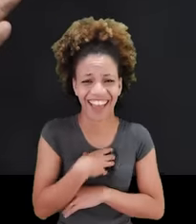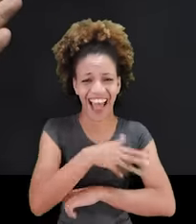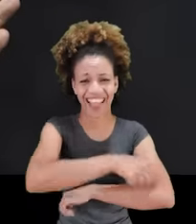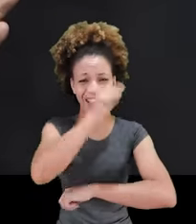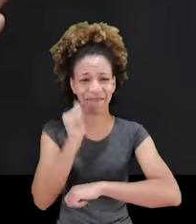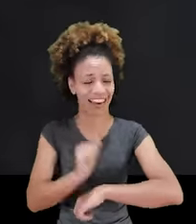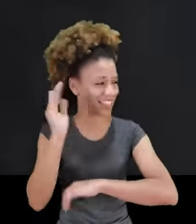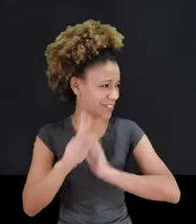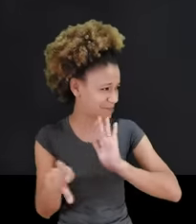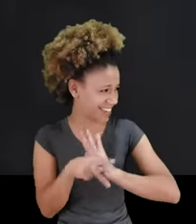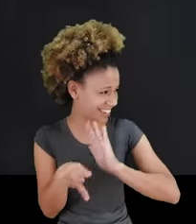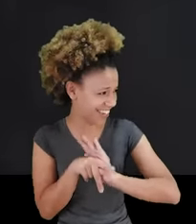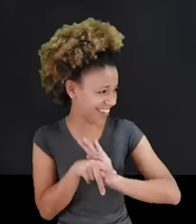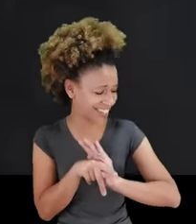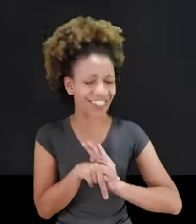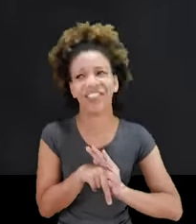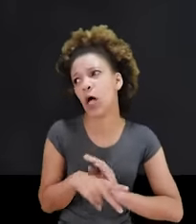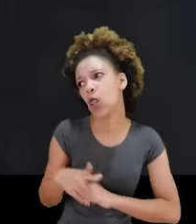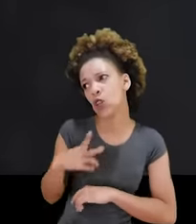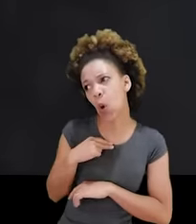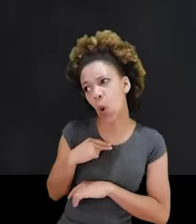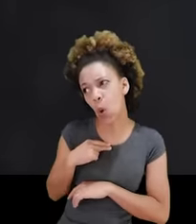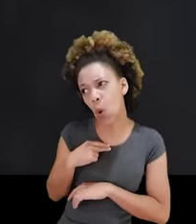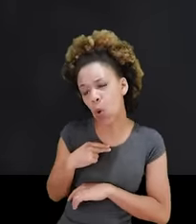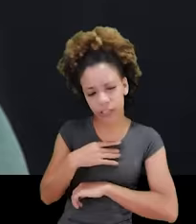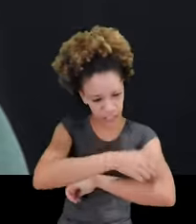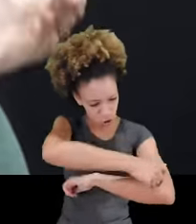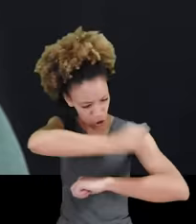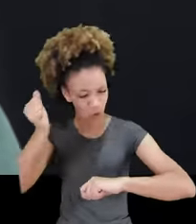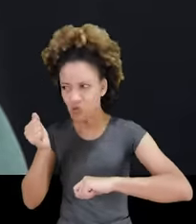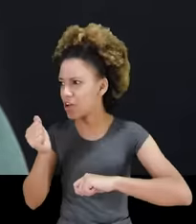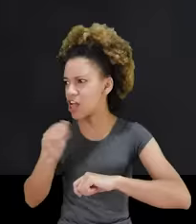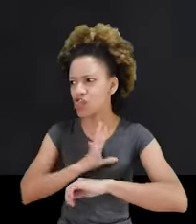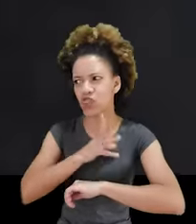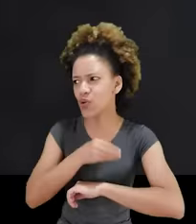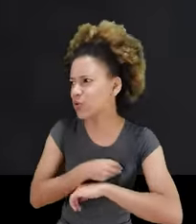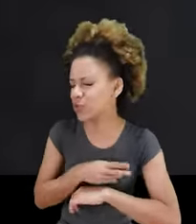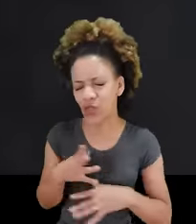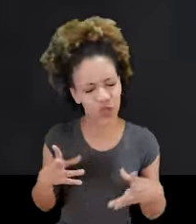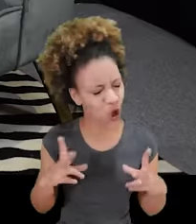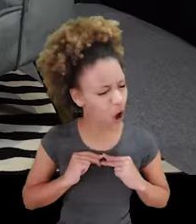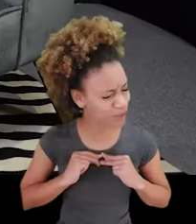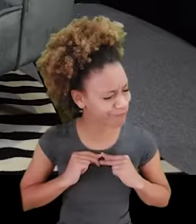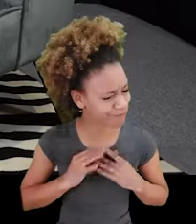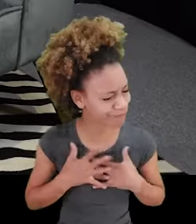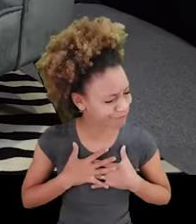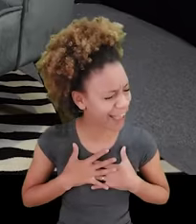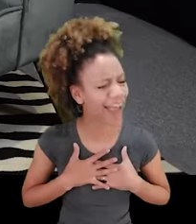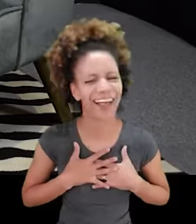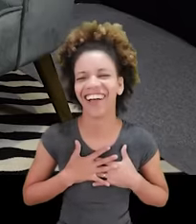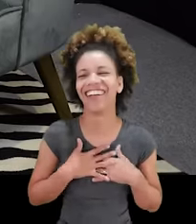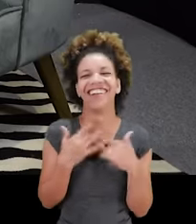Uou! Há maneira de matar este pelo. A população brasileira mata o pelo. Não? Porque nós, durante anos, centenas de